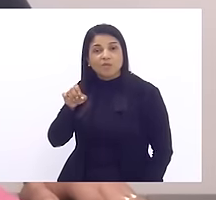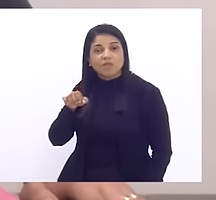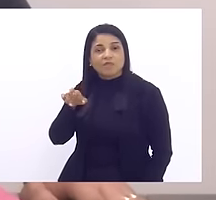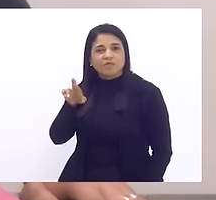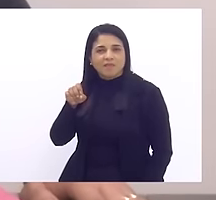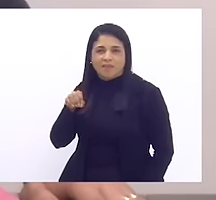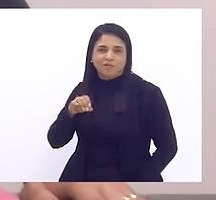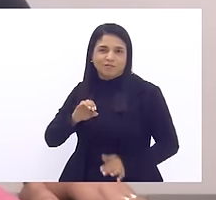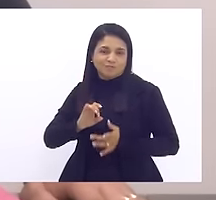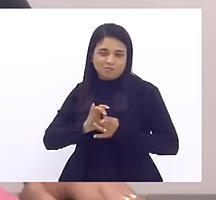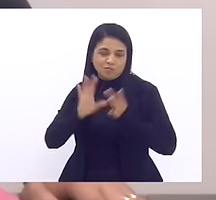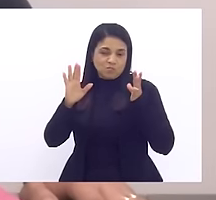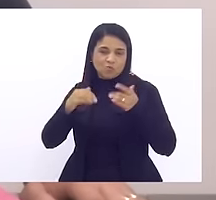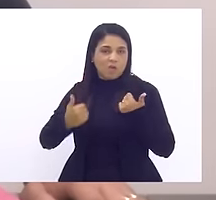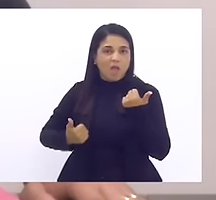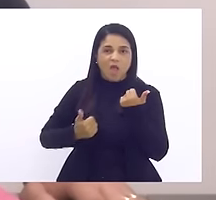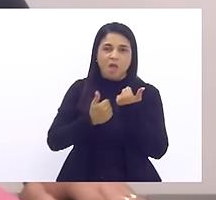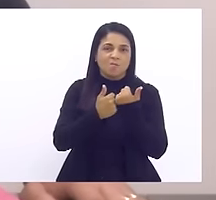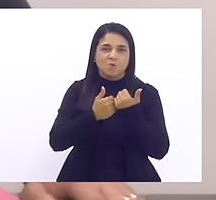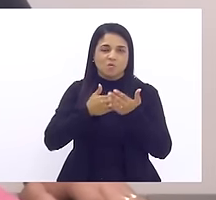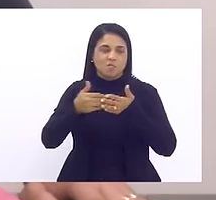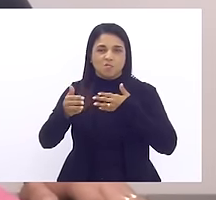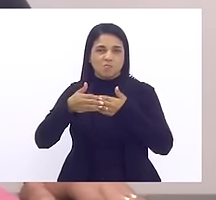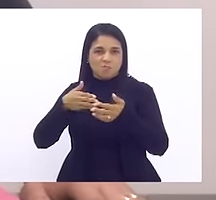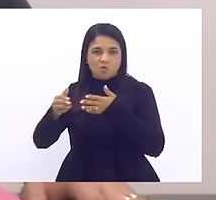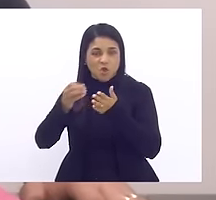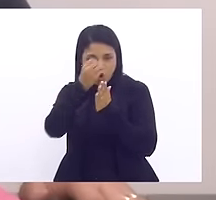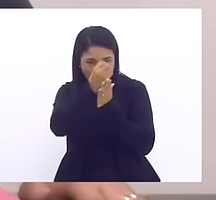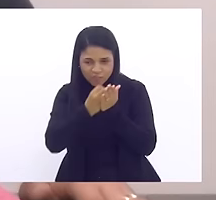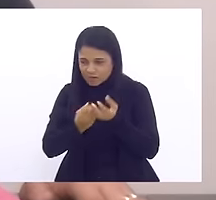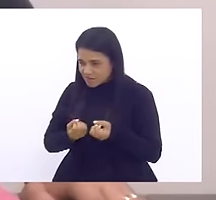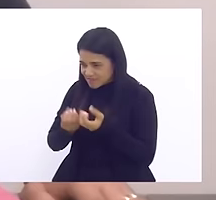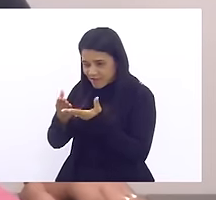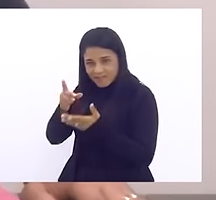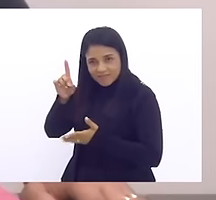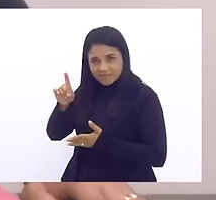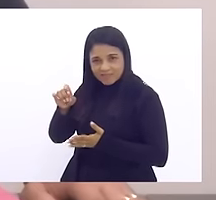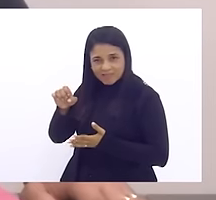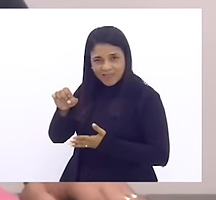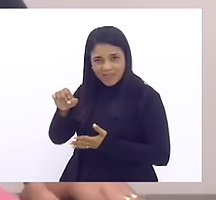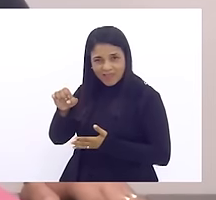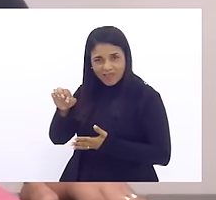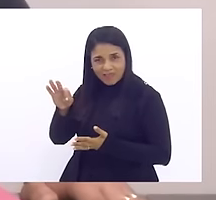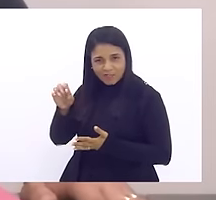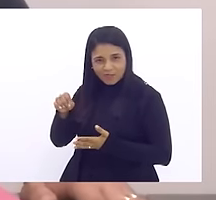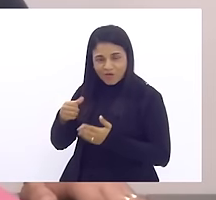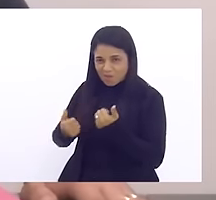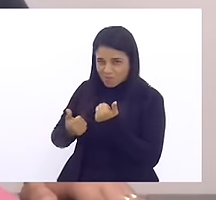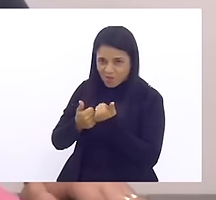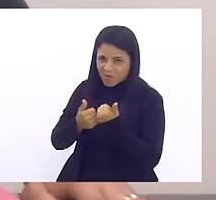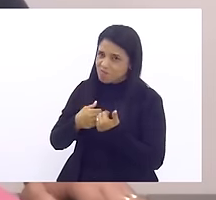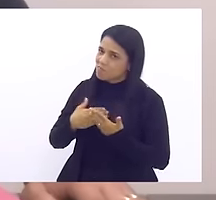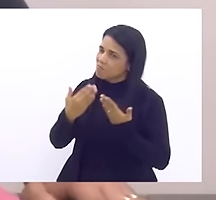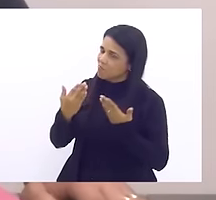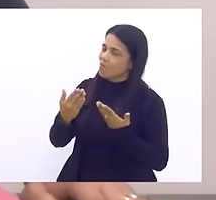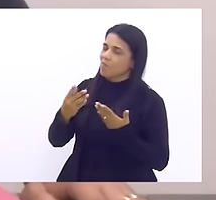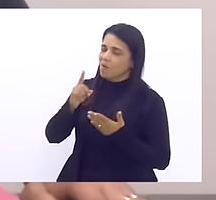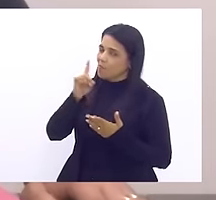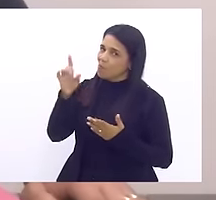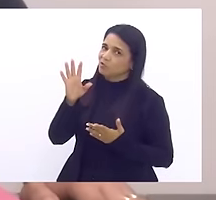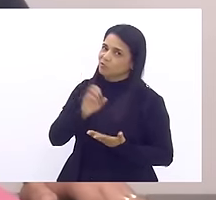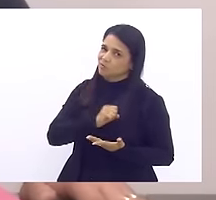predispor sair fazendo altruísmo para os outros não é só mandar um ofício para o edeto apoia Pelo amor de Deus né